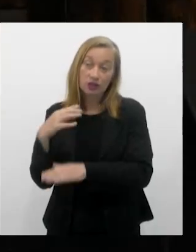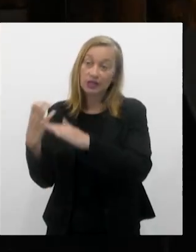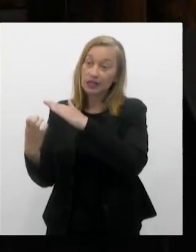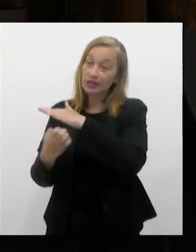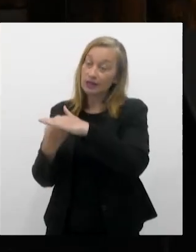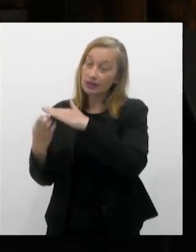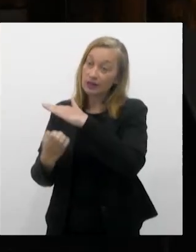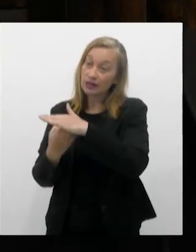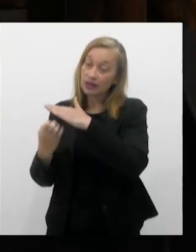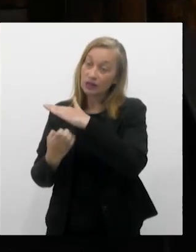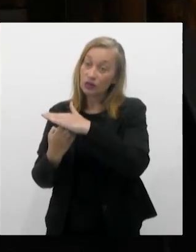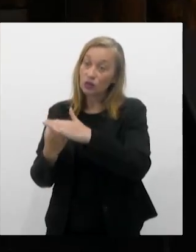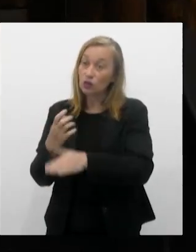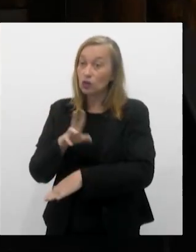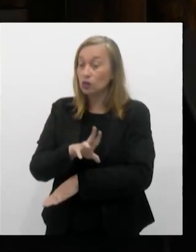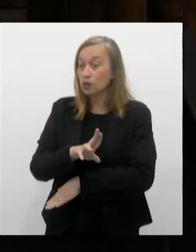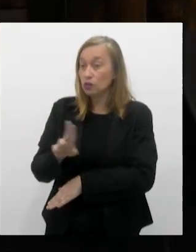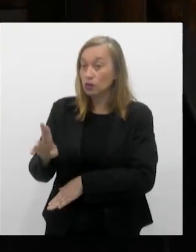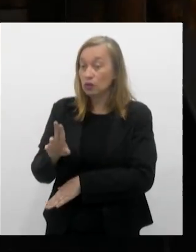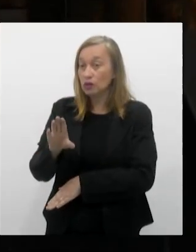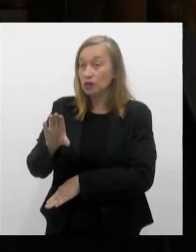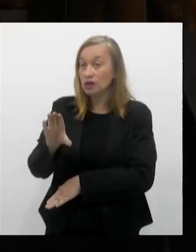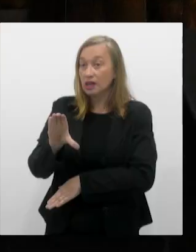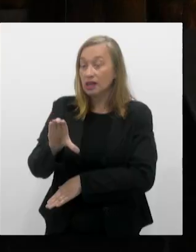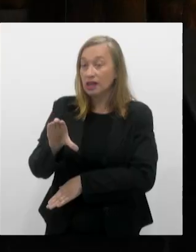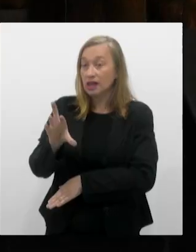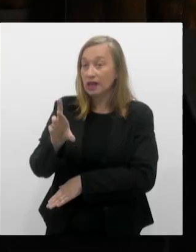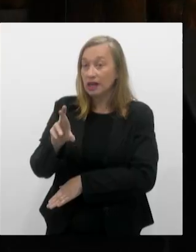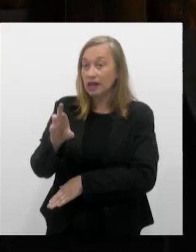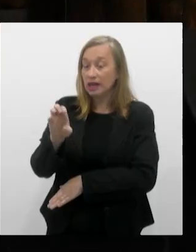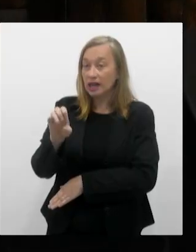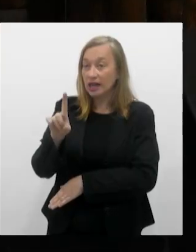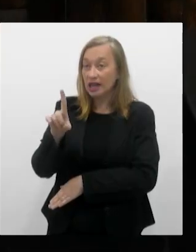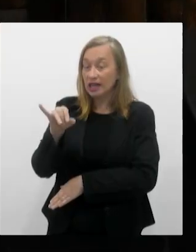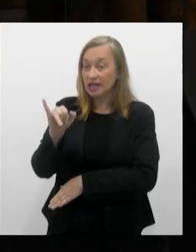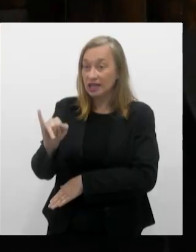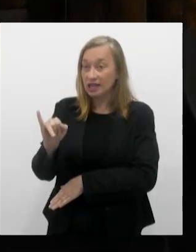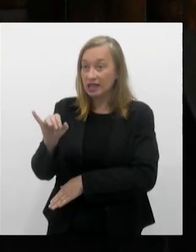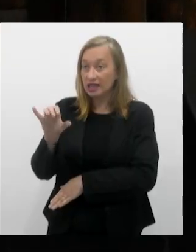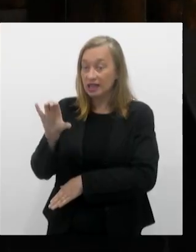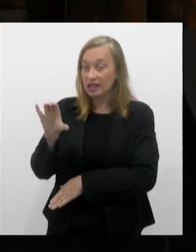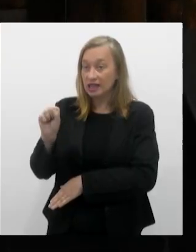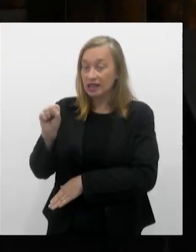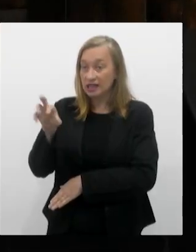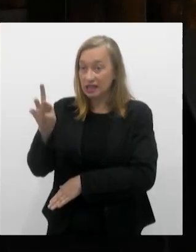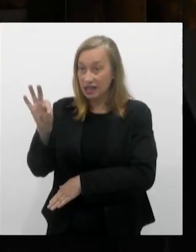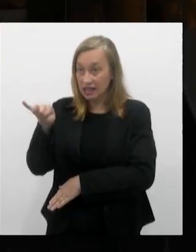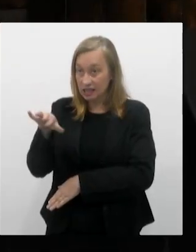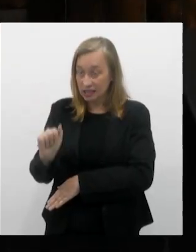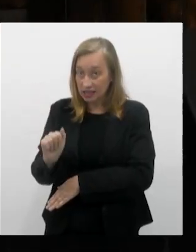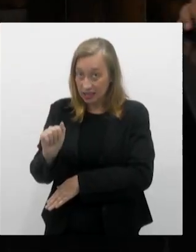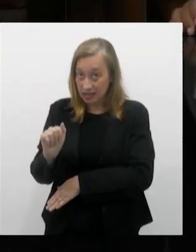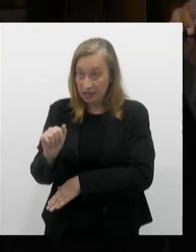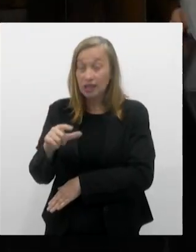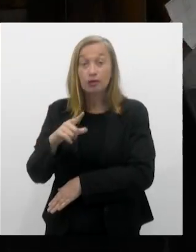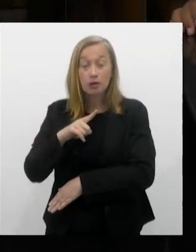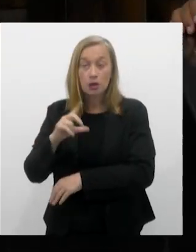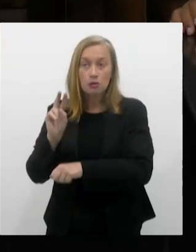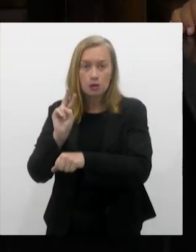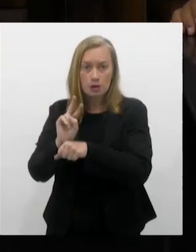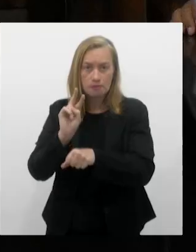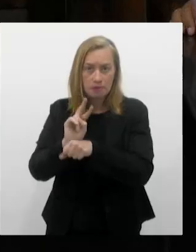empresas, chamado Credicesta, operando empréstimos consignados